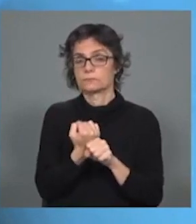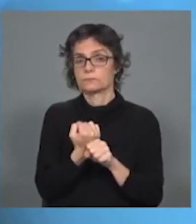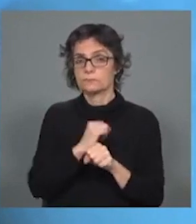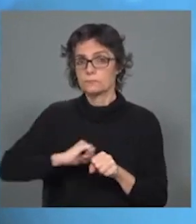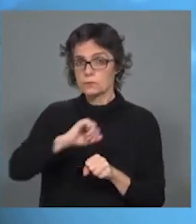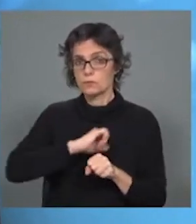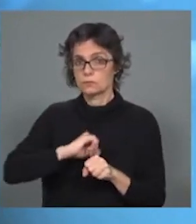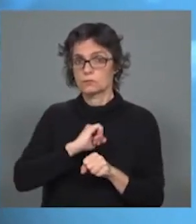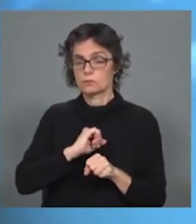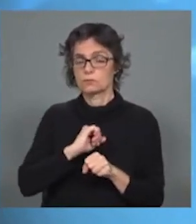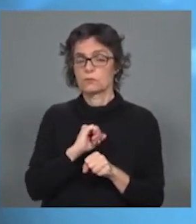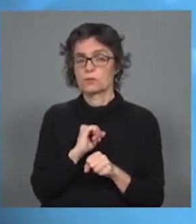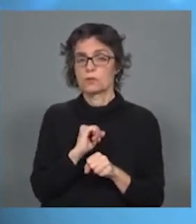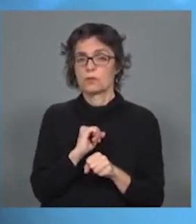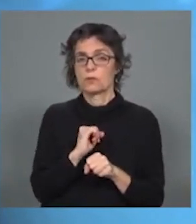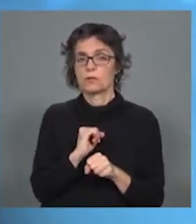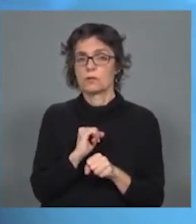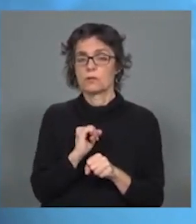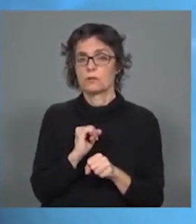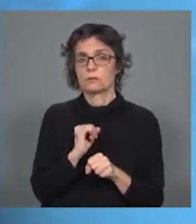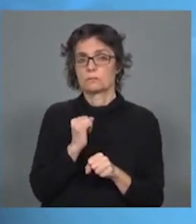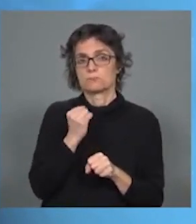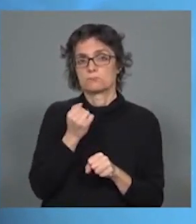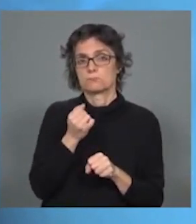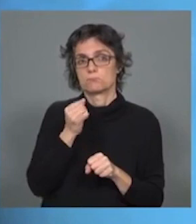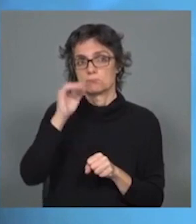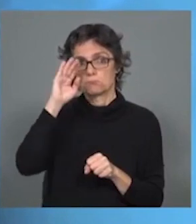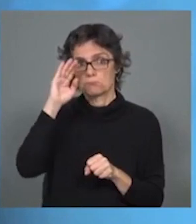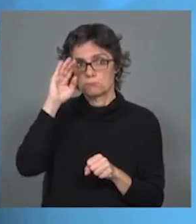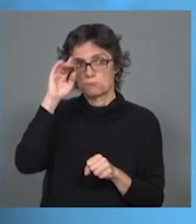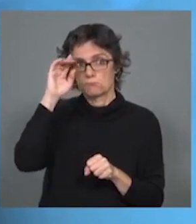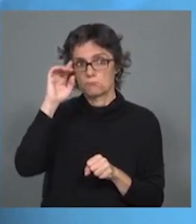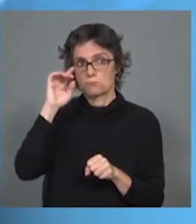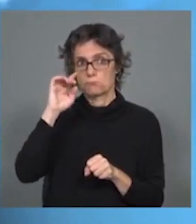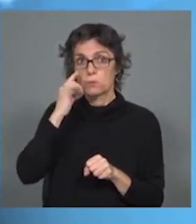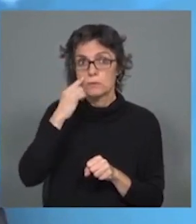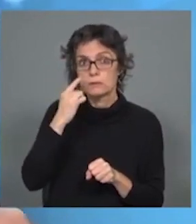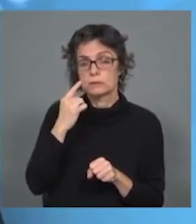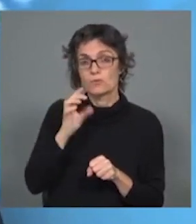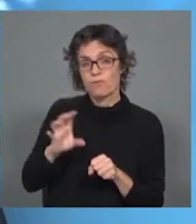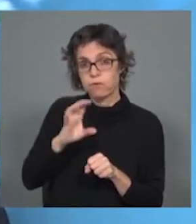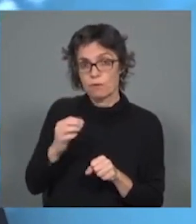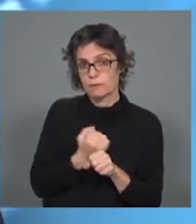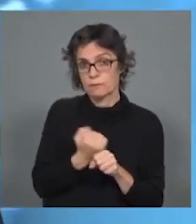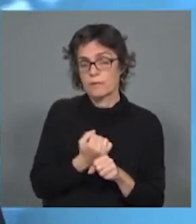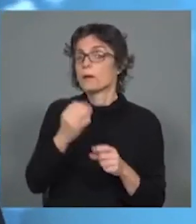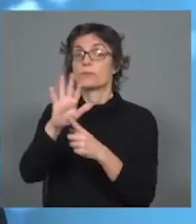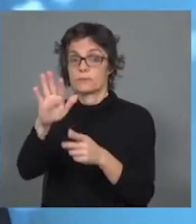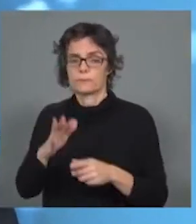nós verificamos, mesmo na produção que já tem vindo a ser feita. Eu trouxe, por exemplo,